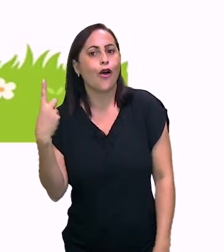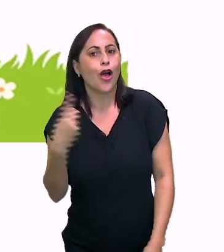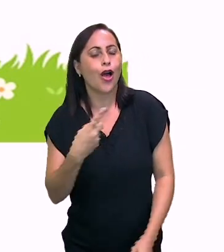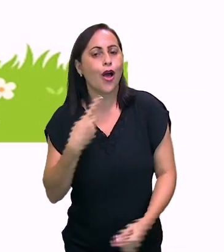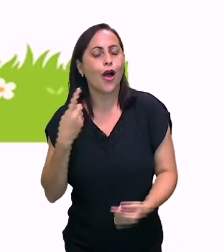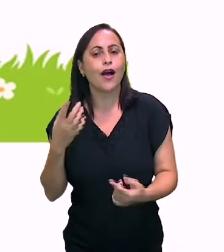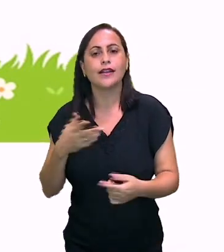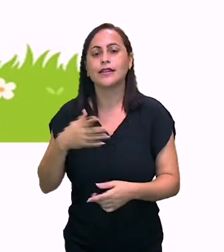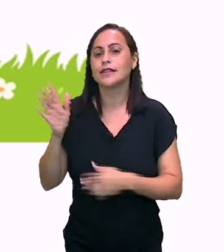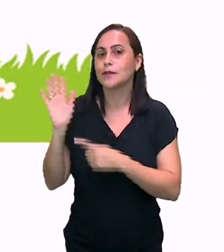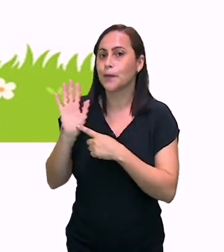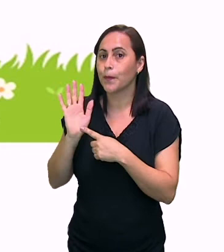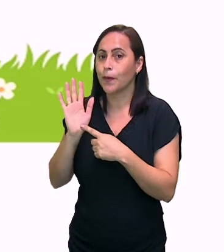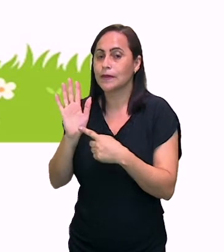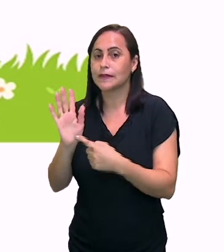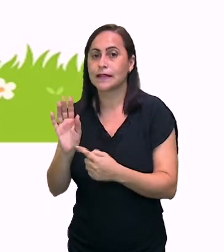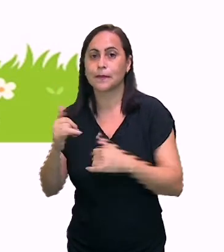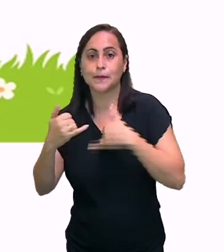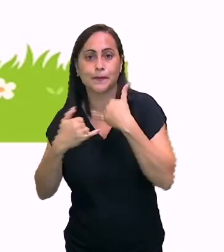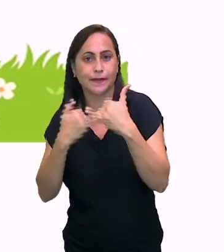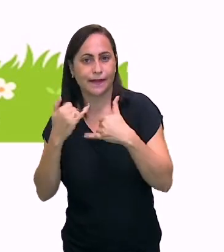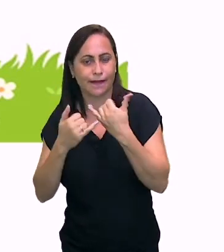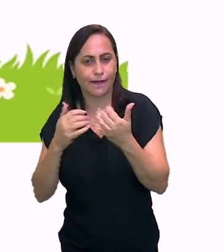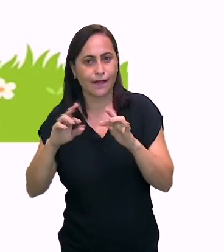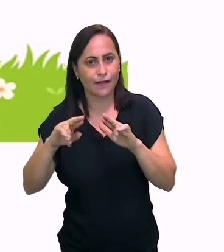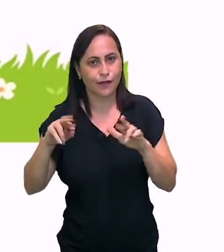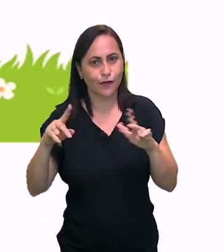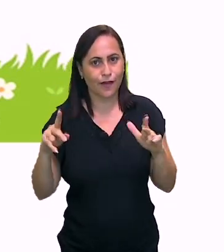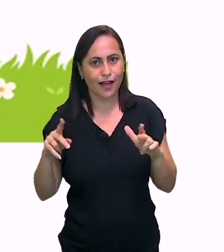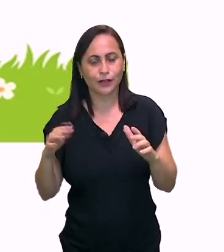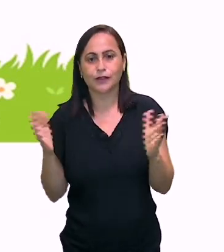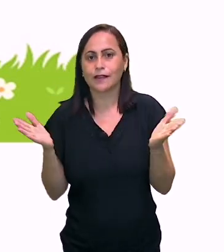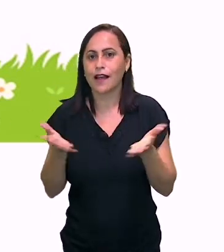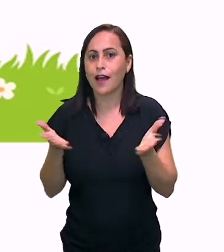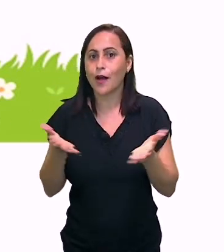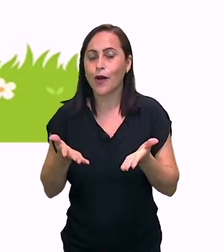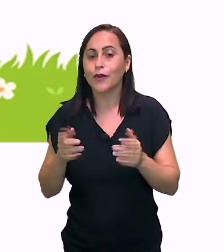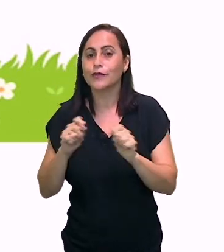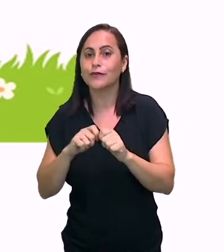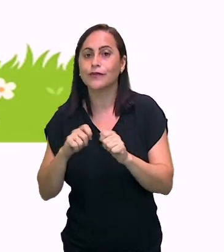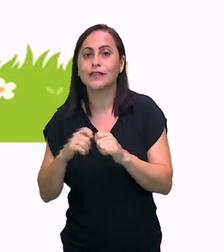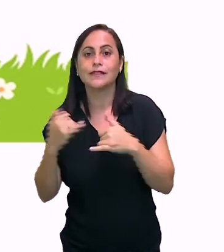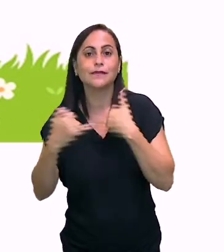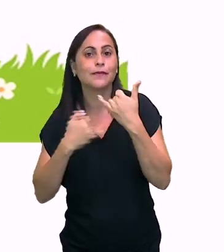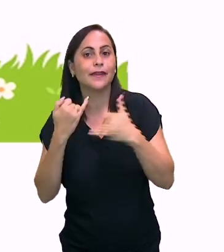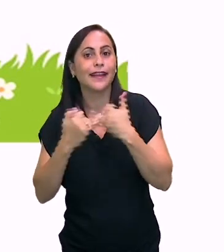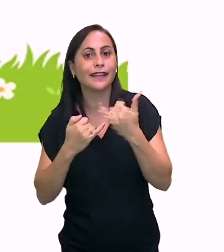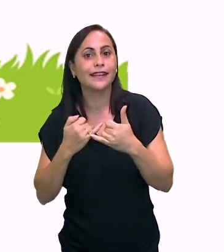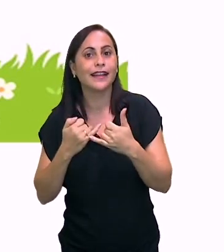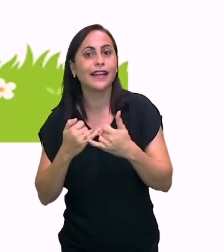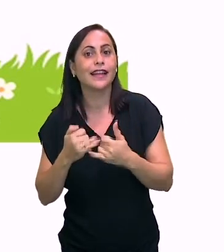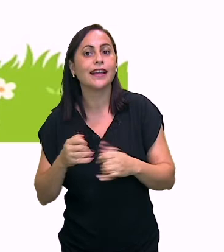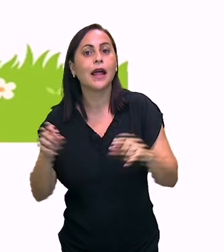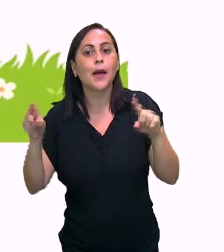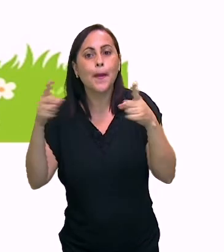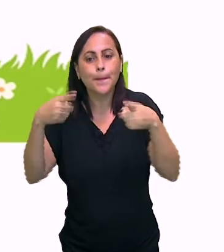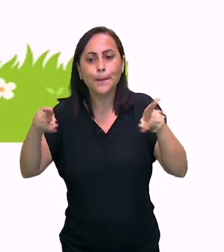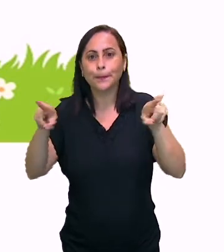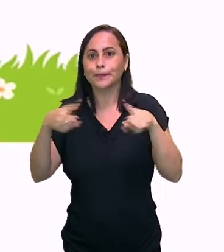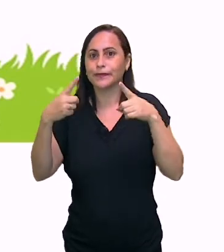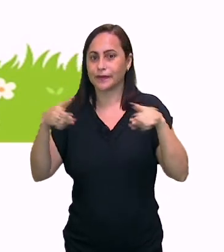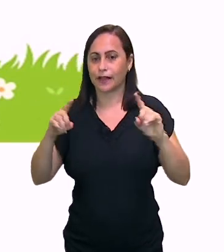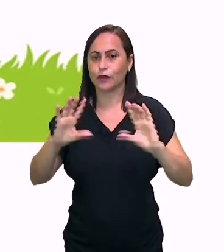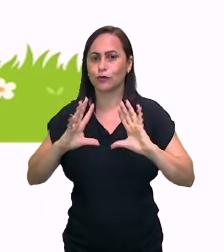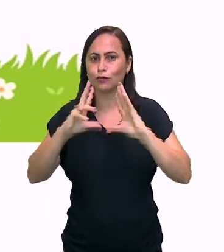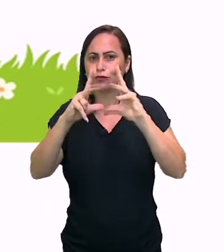brincadeiras, vamos fazer uma brincadeira musical. Todo mundo